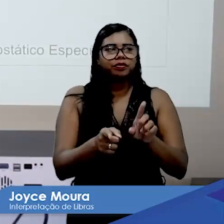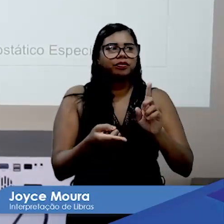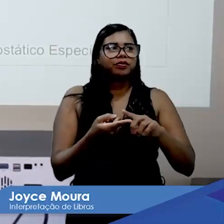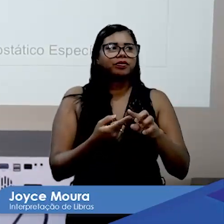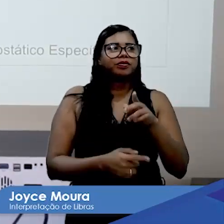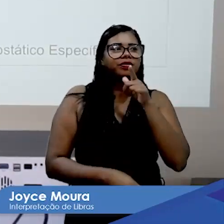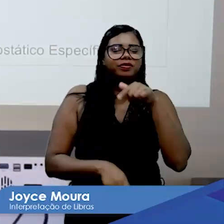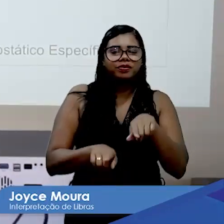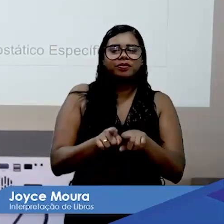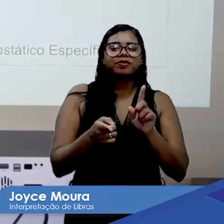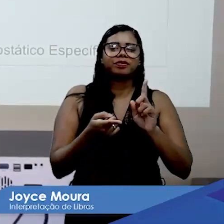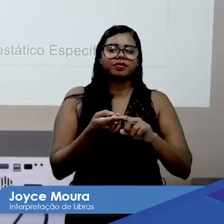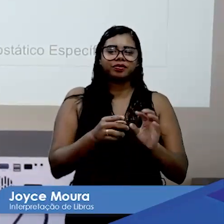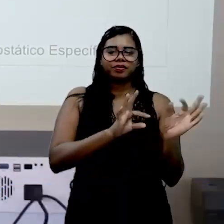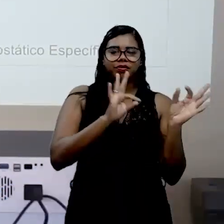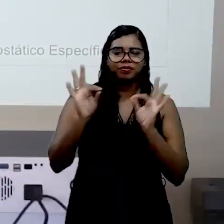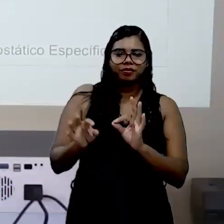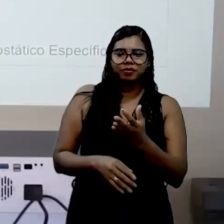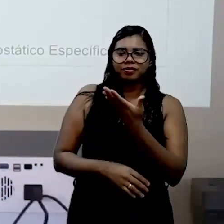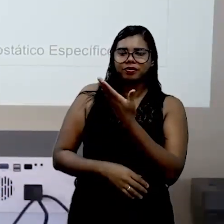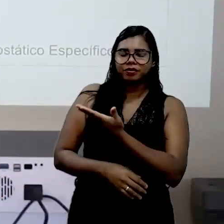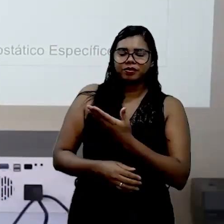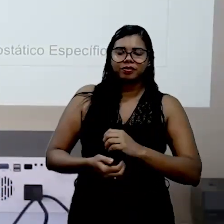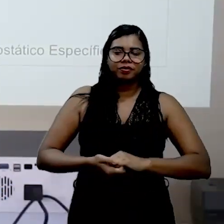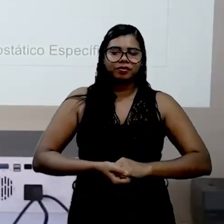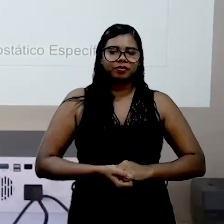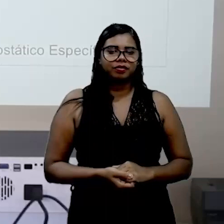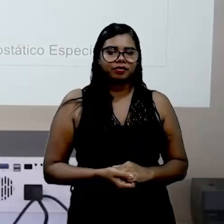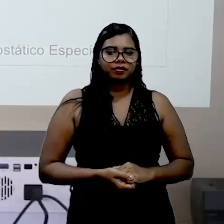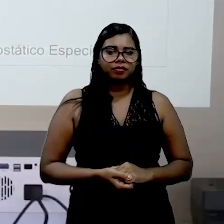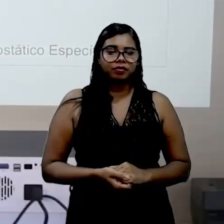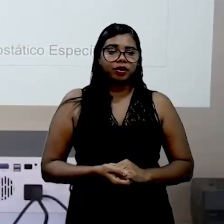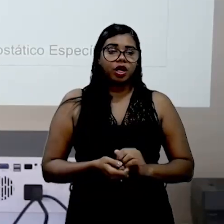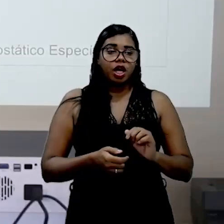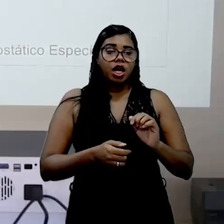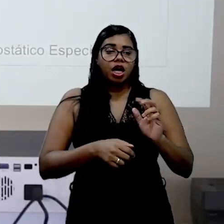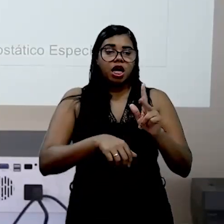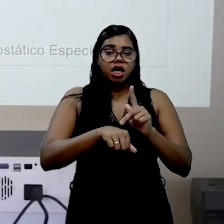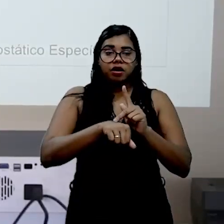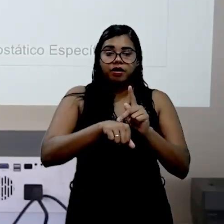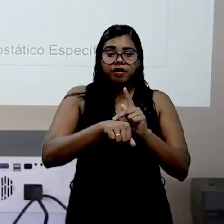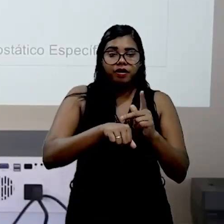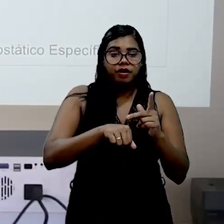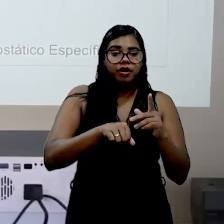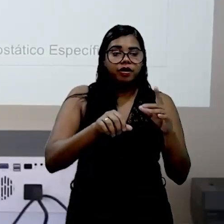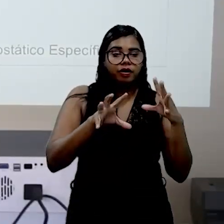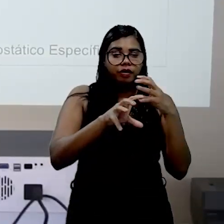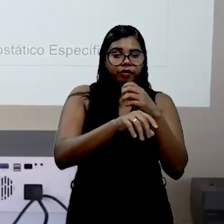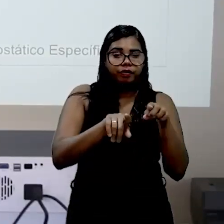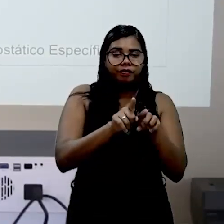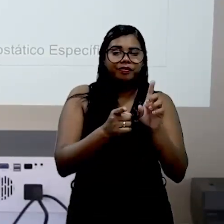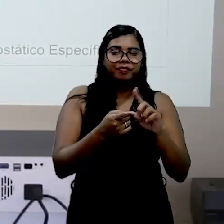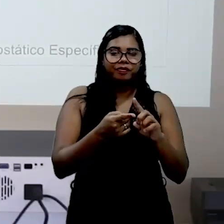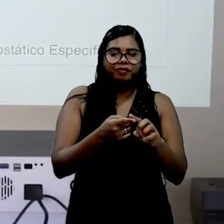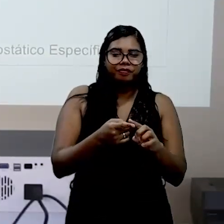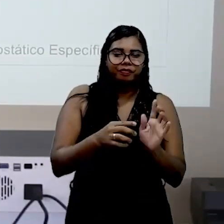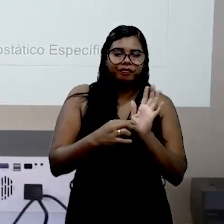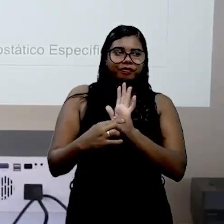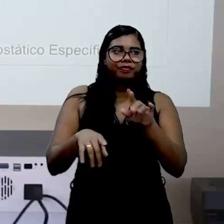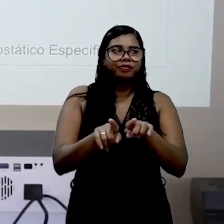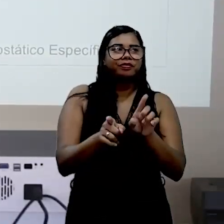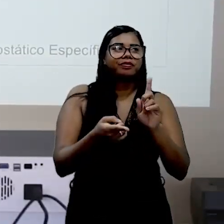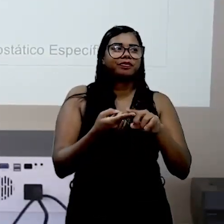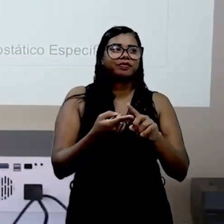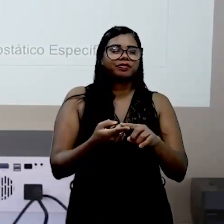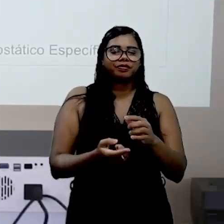onda vai embora, porque a onda se propaga bem na água. Então fica preto. E o que é isoecóico, ou seja, tem a mesma densidade ali, bate e